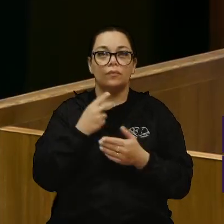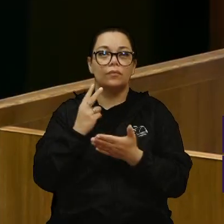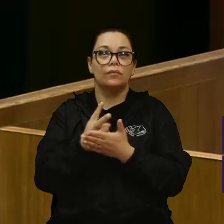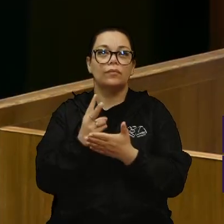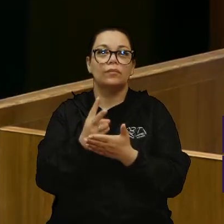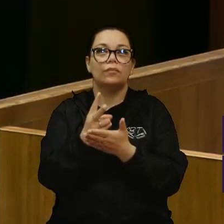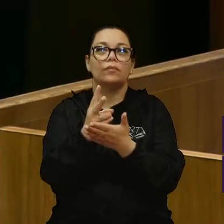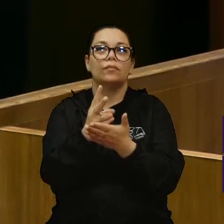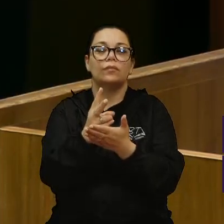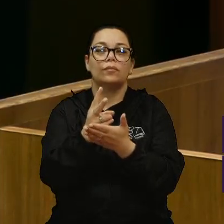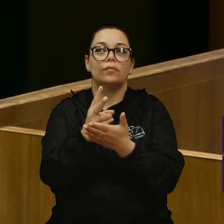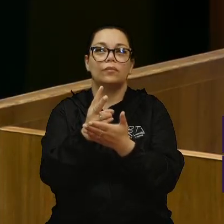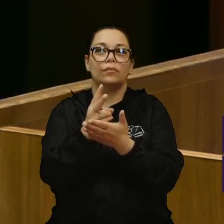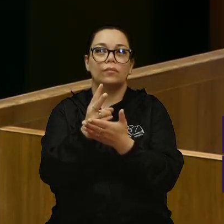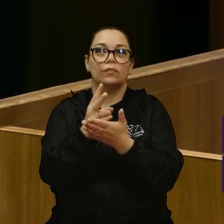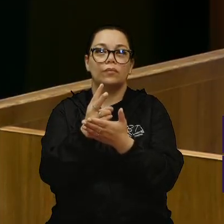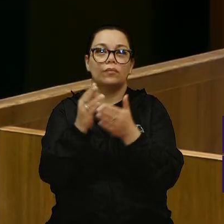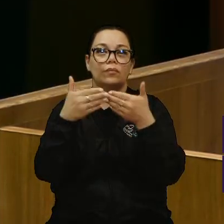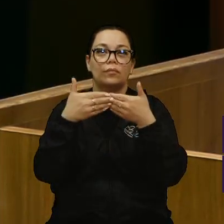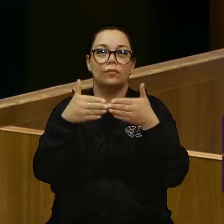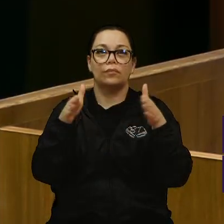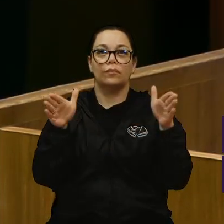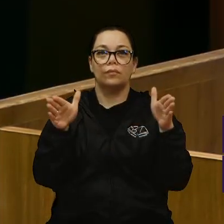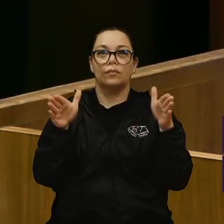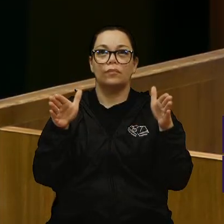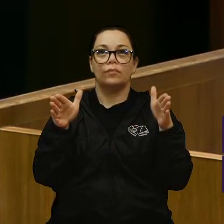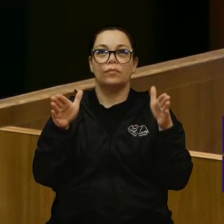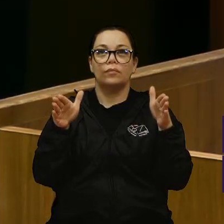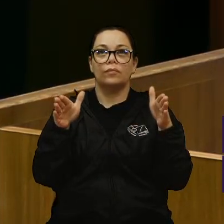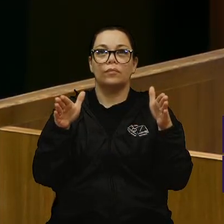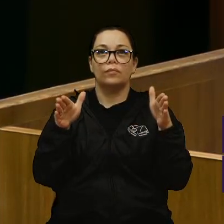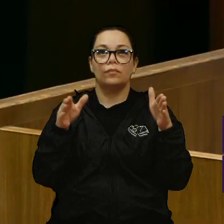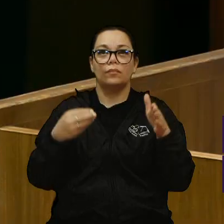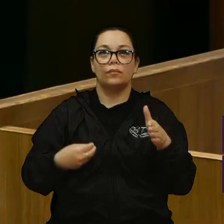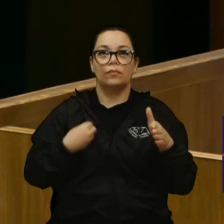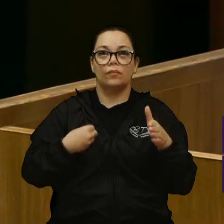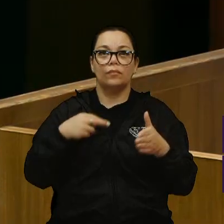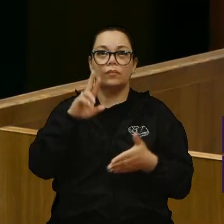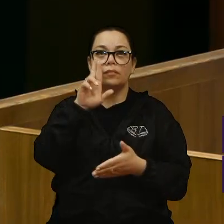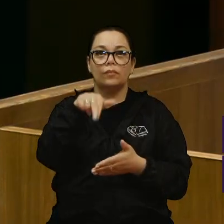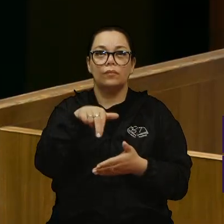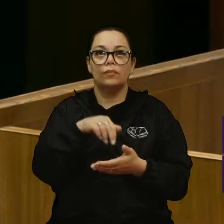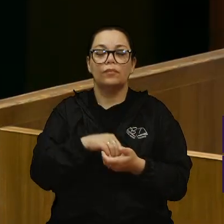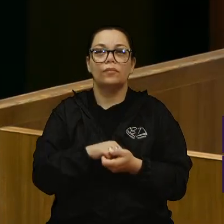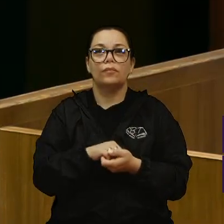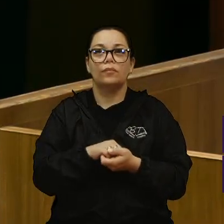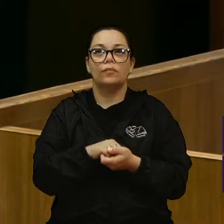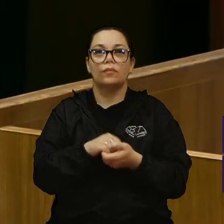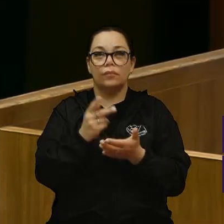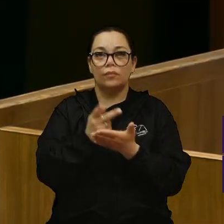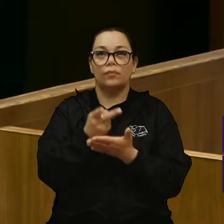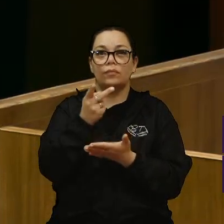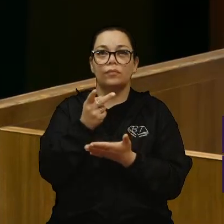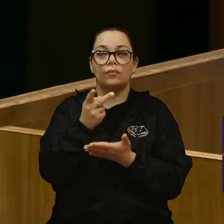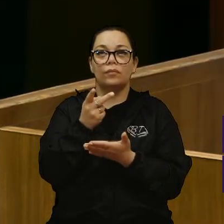permaneça permanentemente de portas abertas para a vida real. Esse prêmio